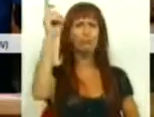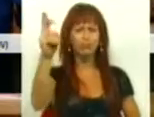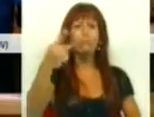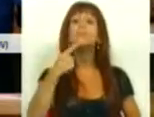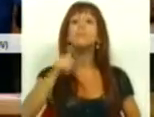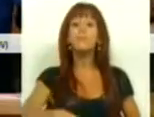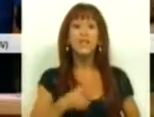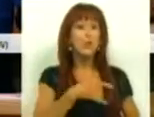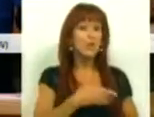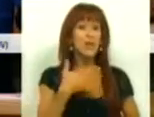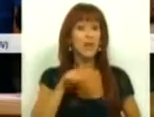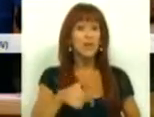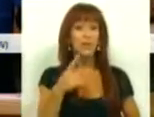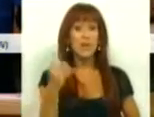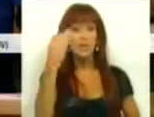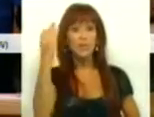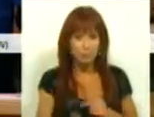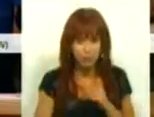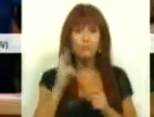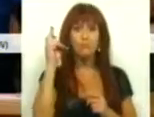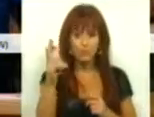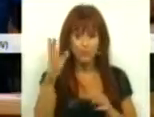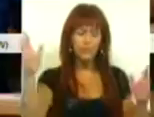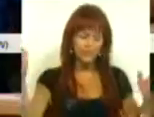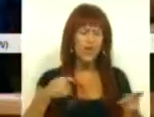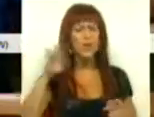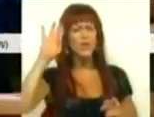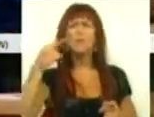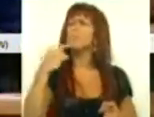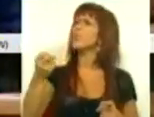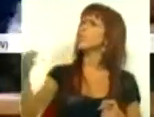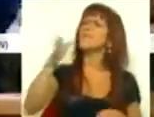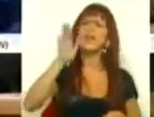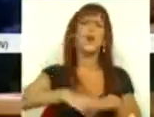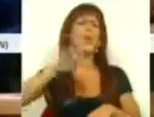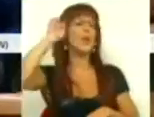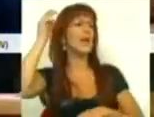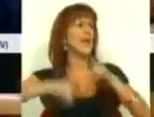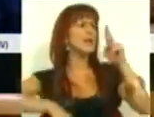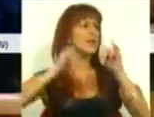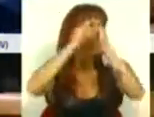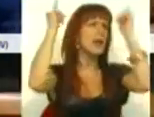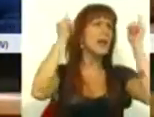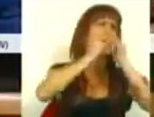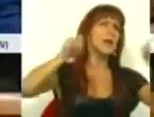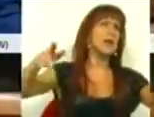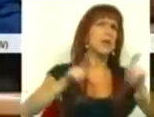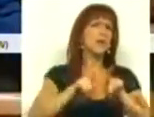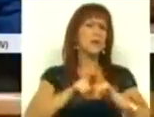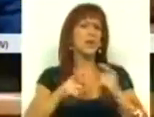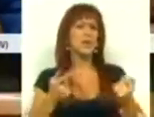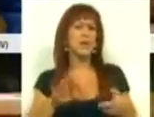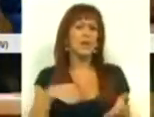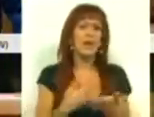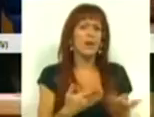91,6%. Repito, 91,6%. Sei que muitos me vão dizer que a culpa é da crise financeira internacional,